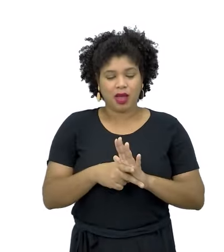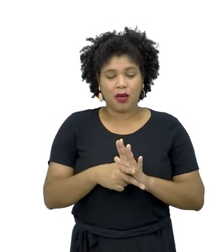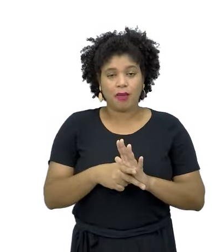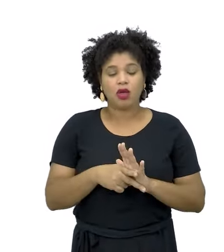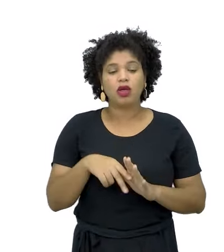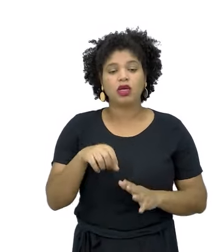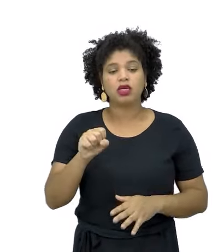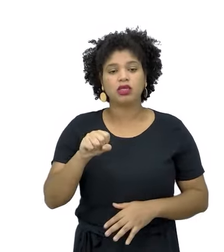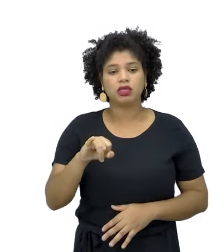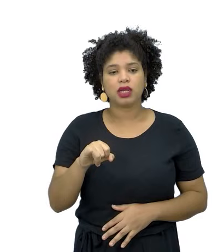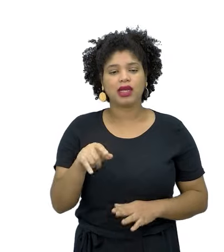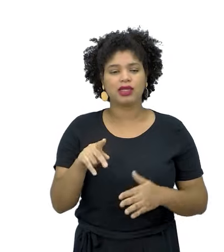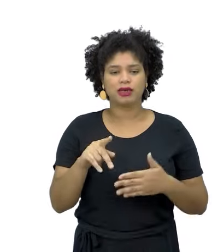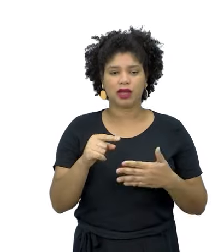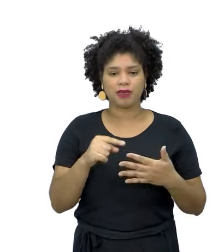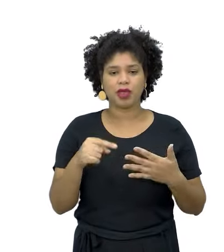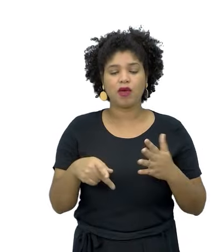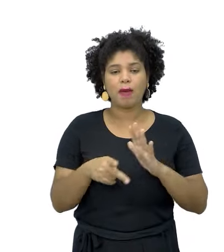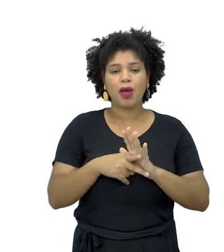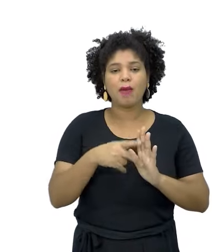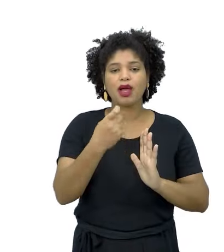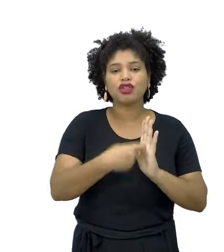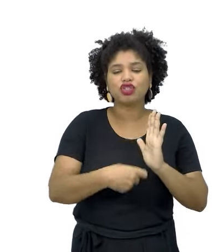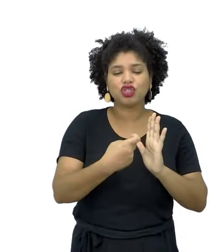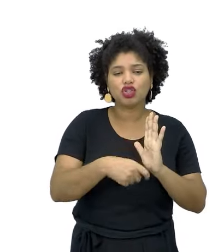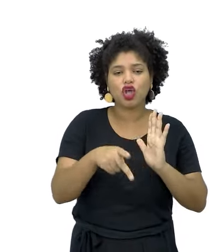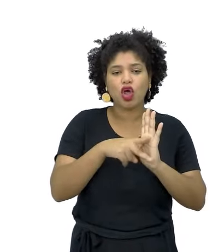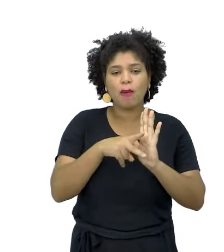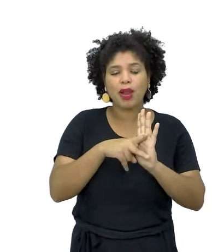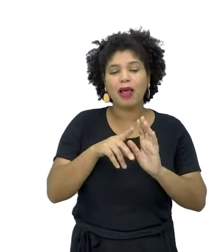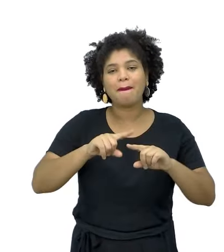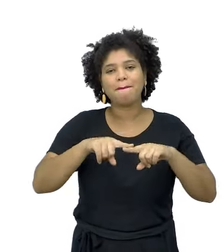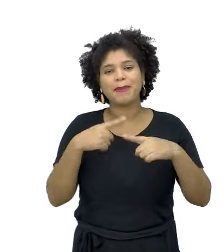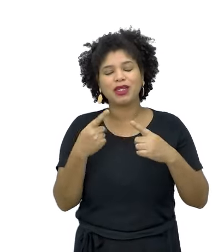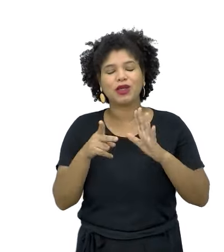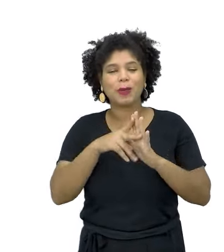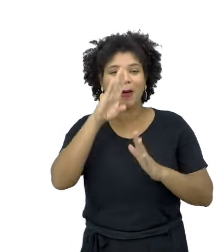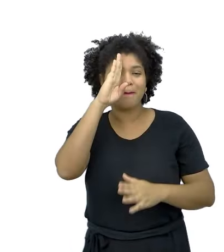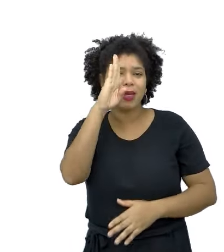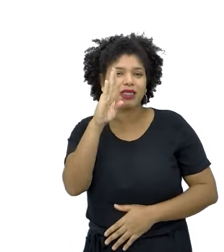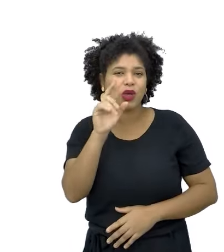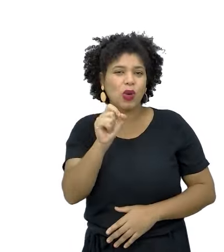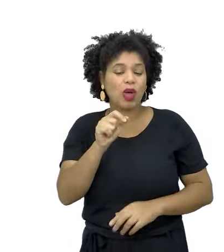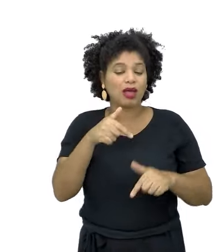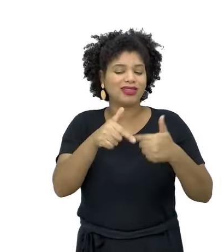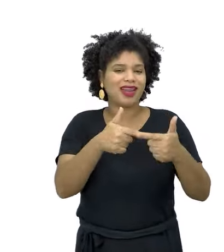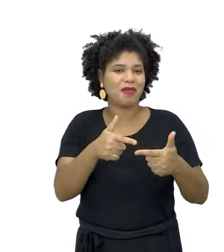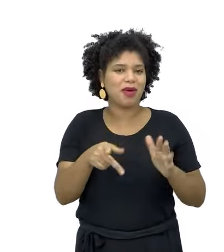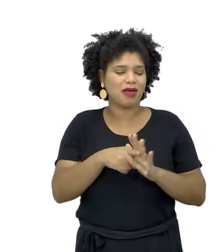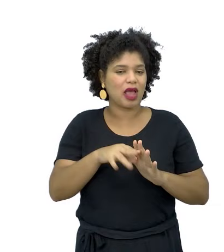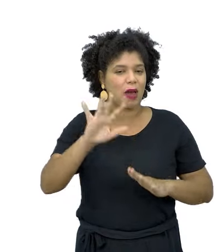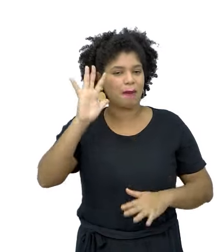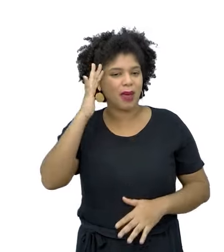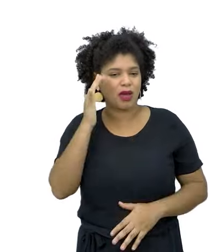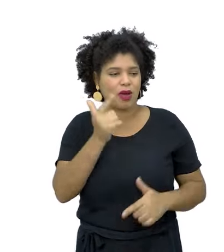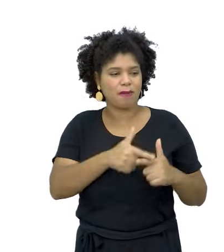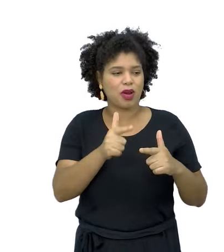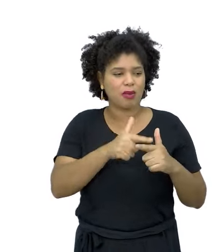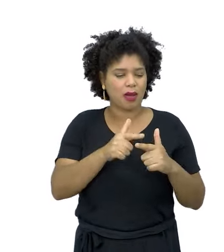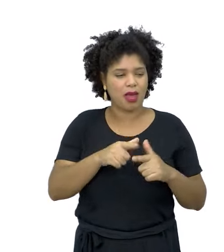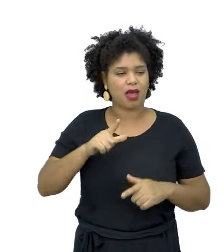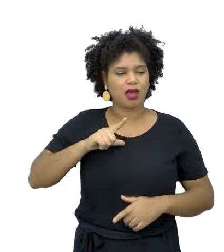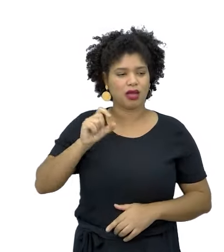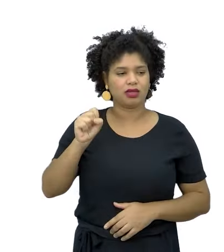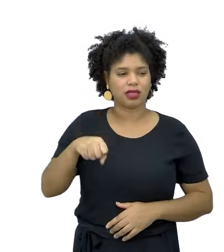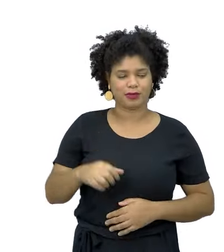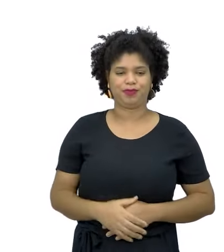ter tido aquele conhecimento visto antes, mas preferencialmente é interessante que se trabalhe com um problema inédito.